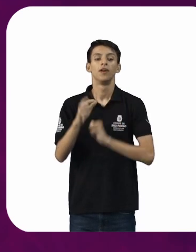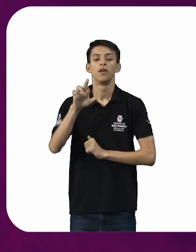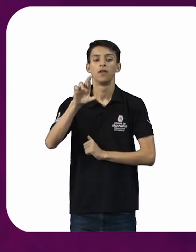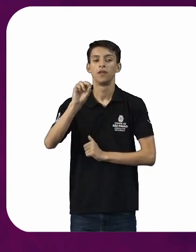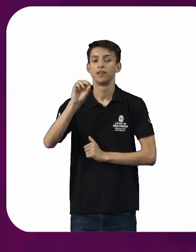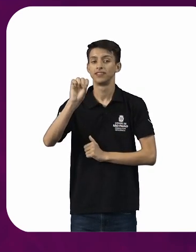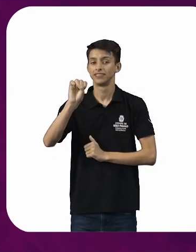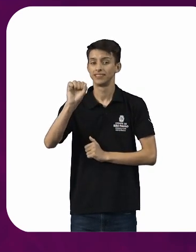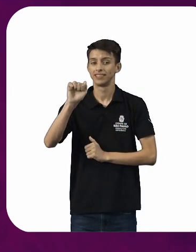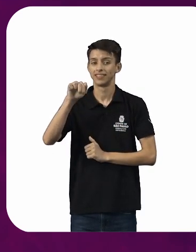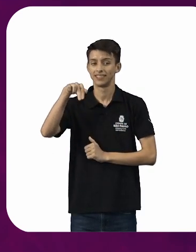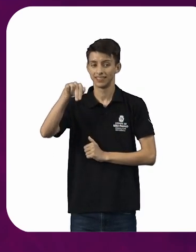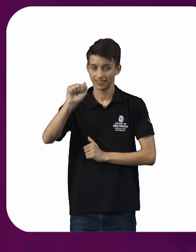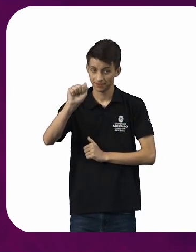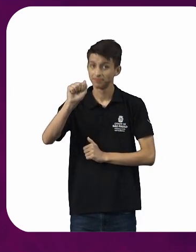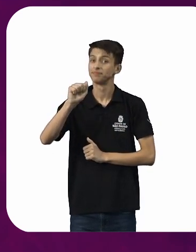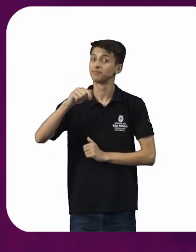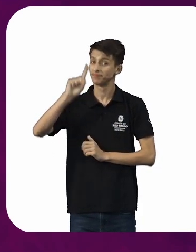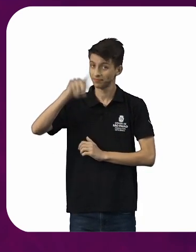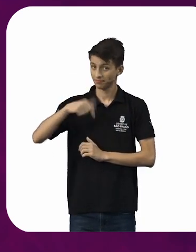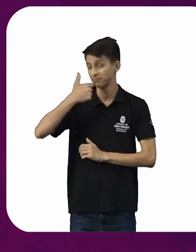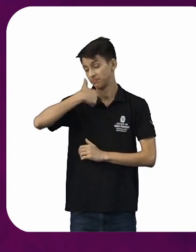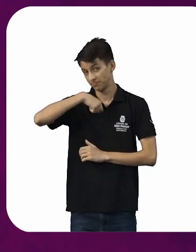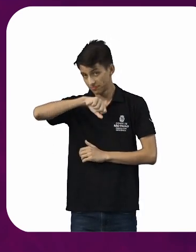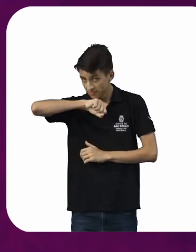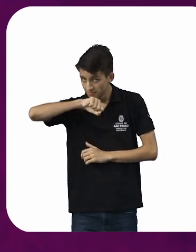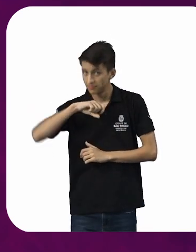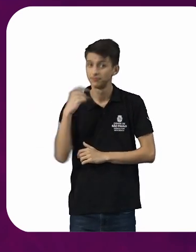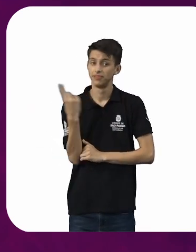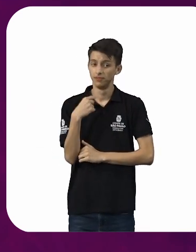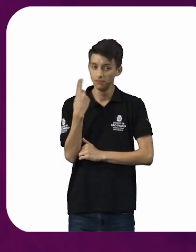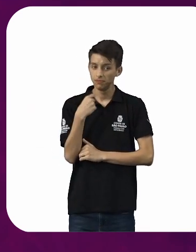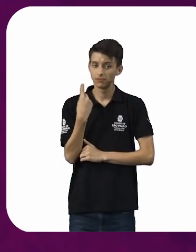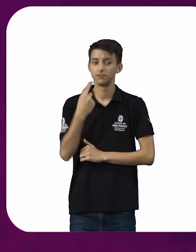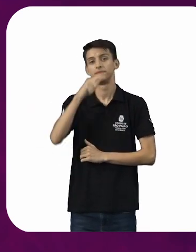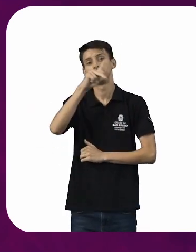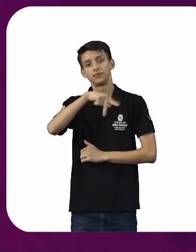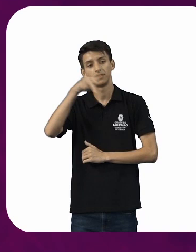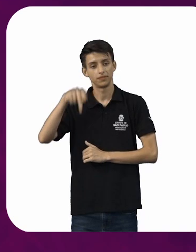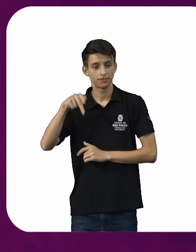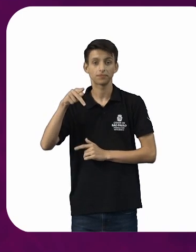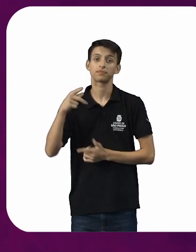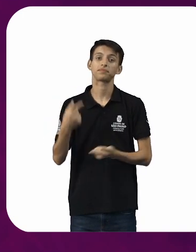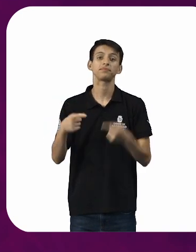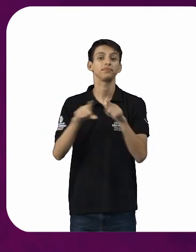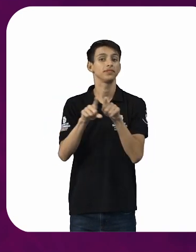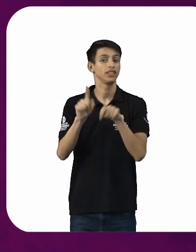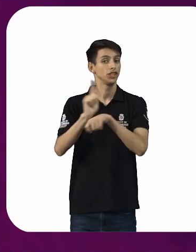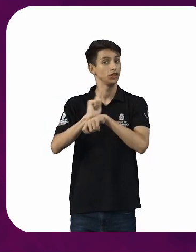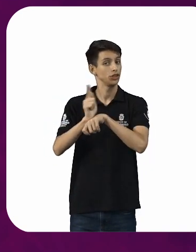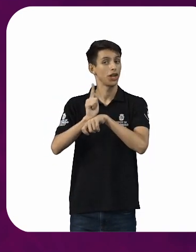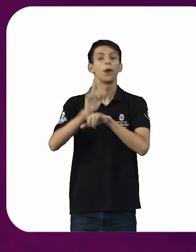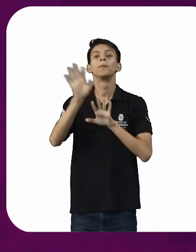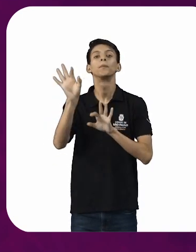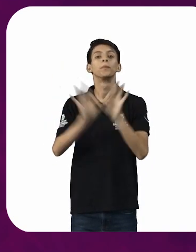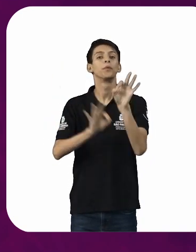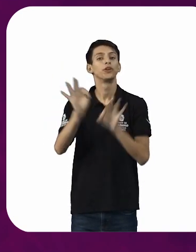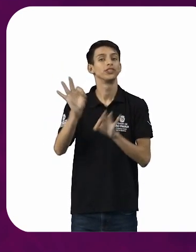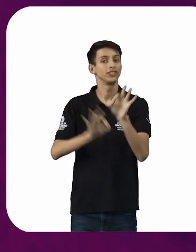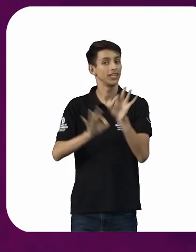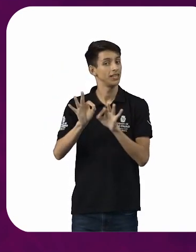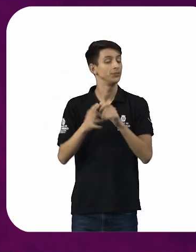Rosana Rufino. Ela é mãe, advogada e professora. É gestora de projetos em